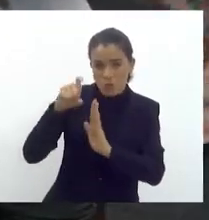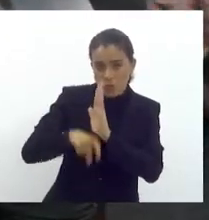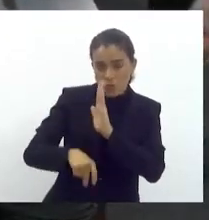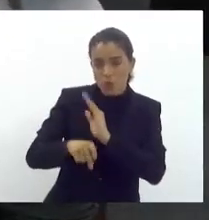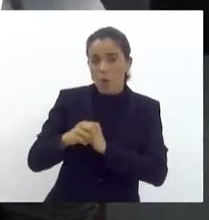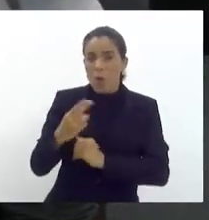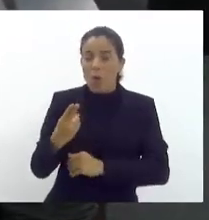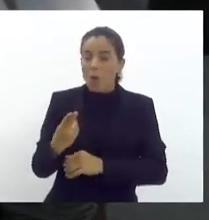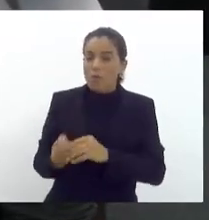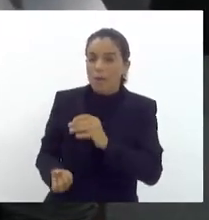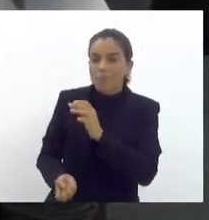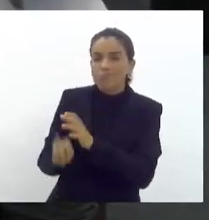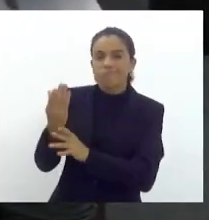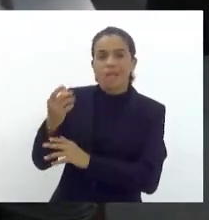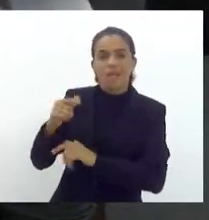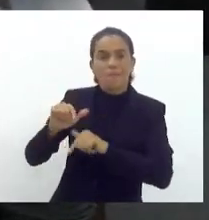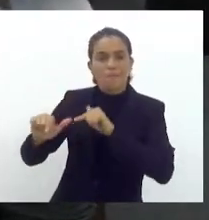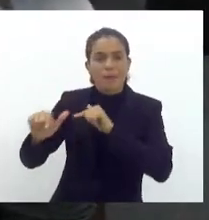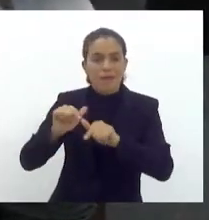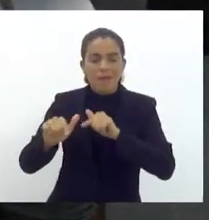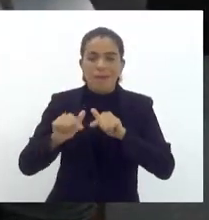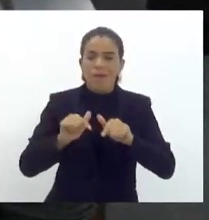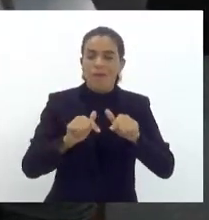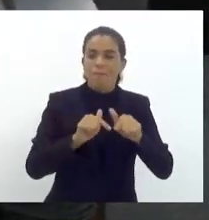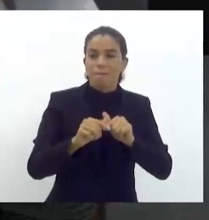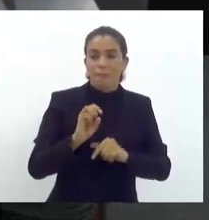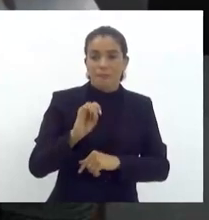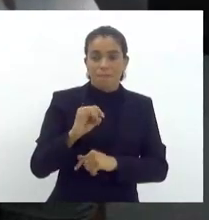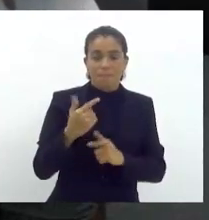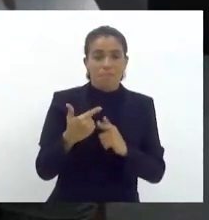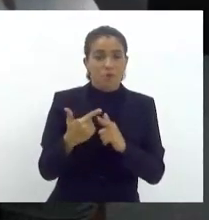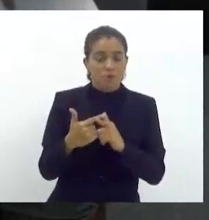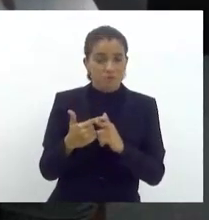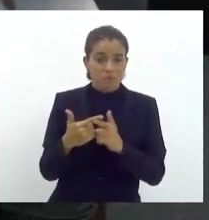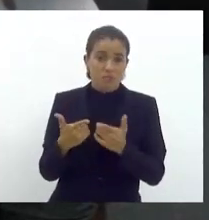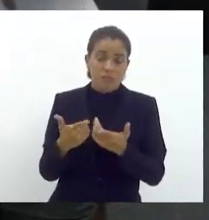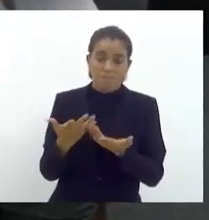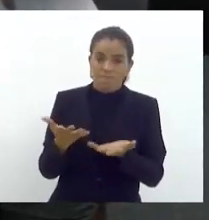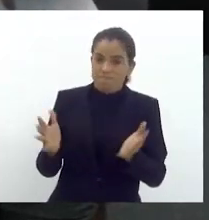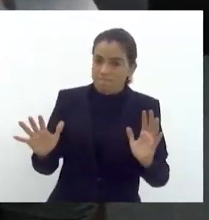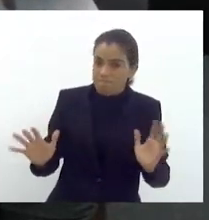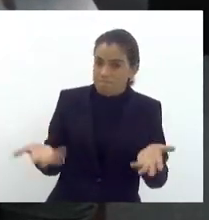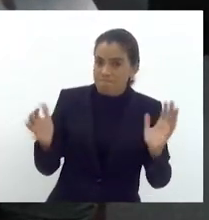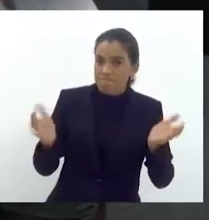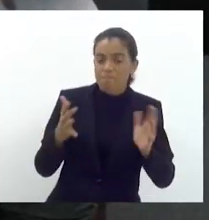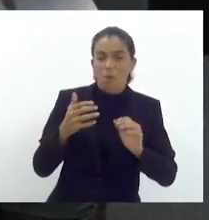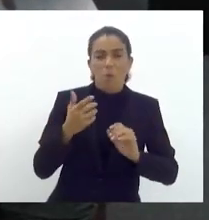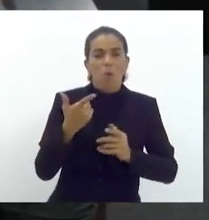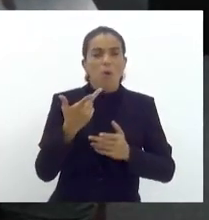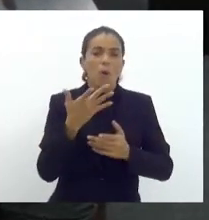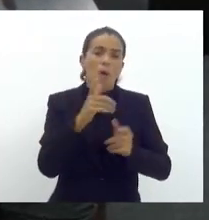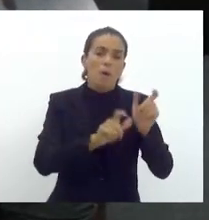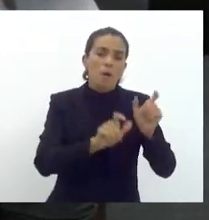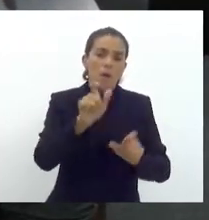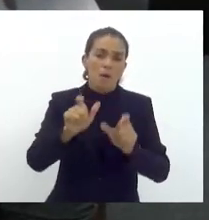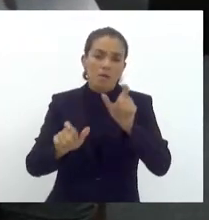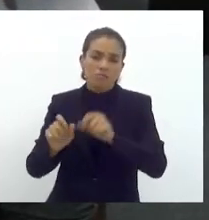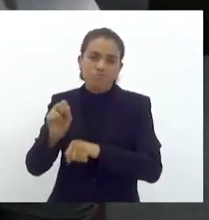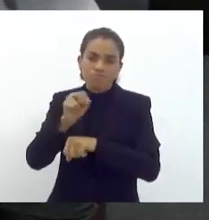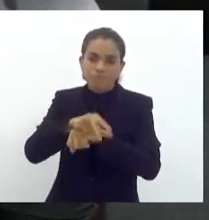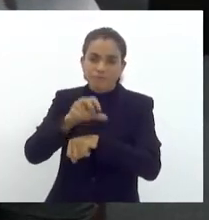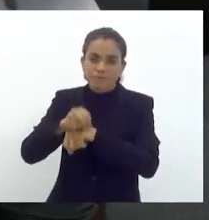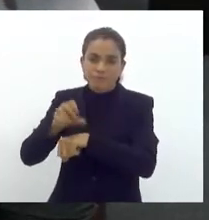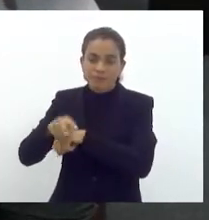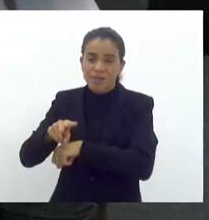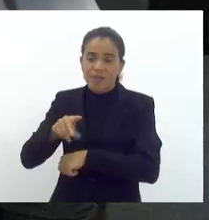emprego da garantia de direitos porque quando você ativa aquece uma cadeia produtiva muitas vezes elas estão